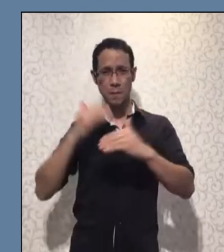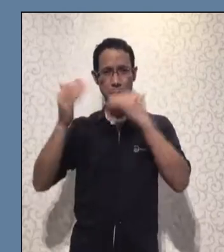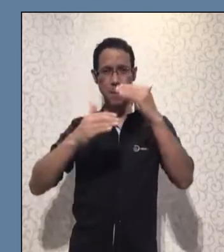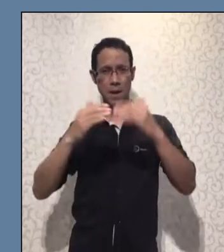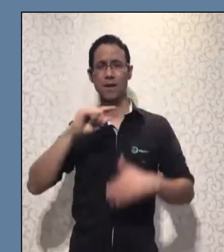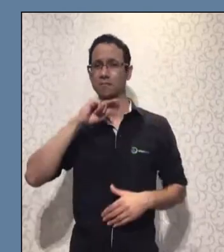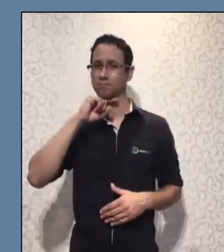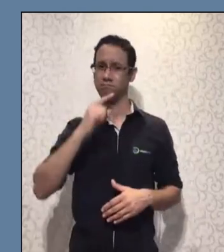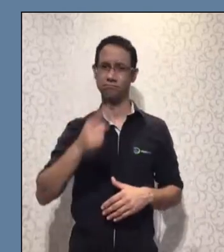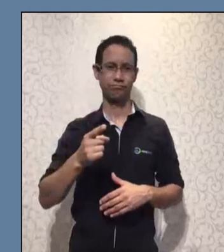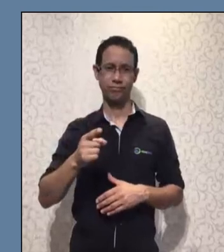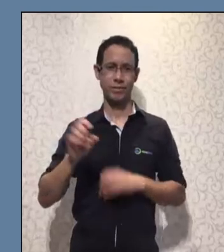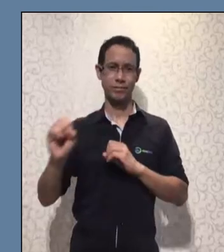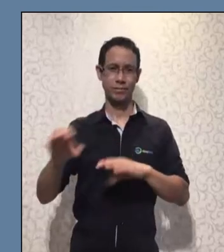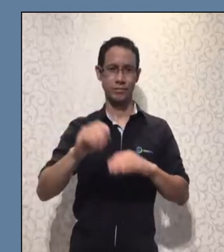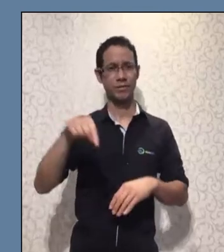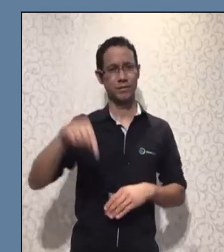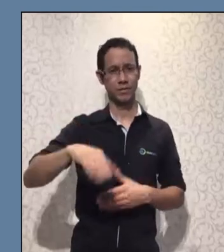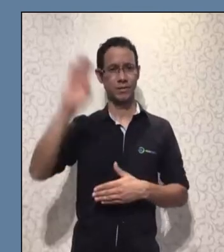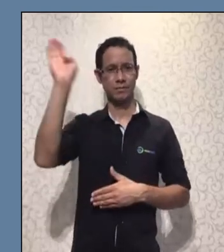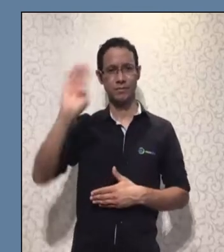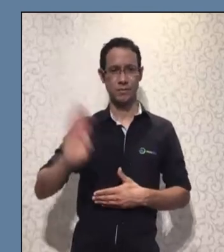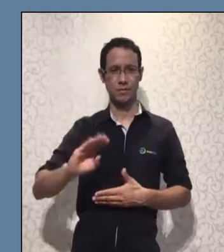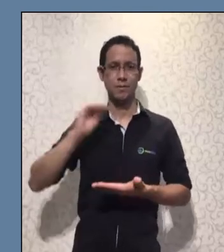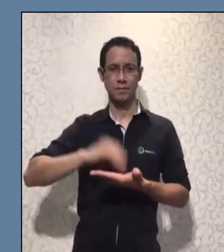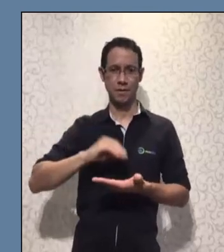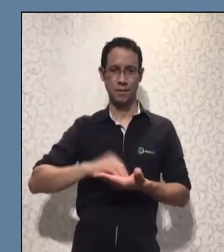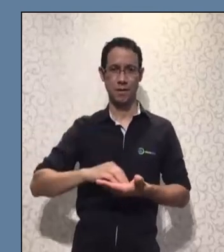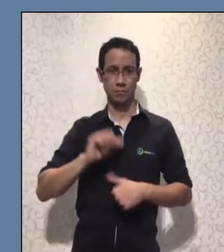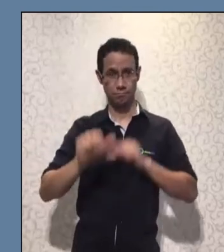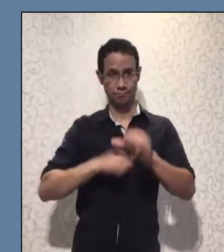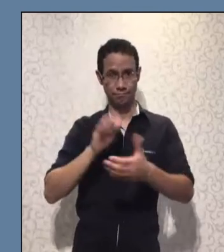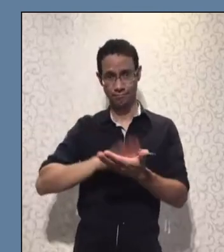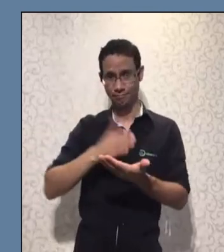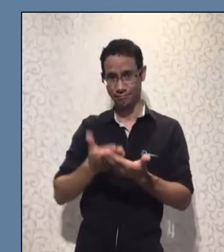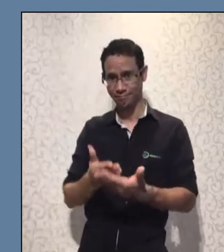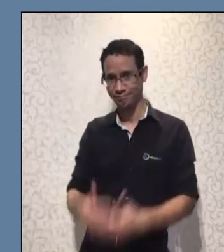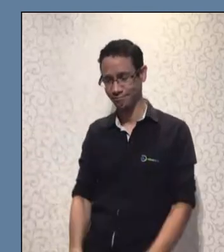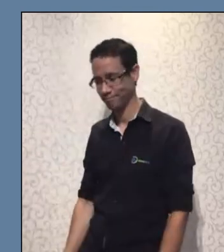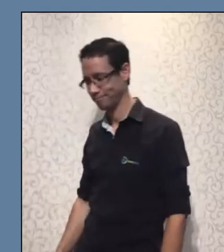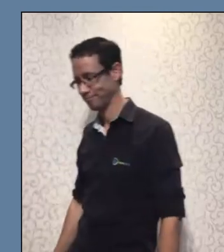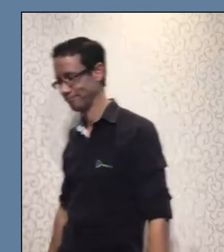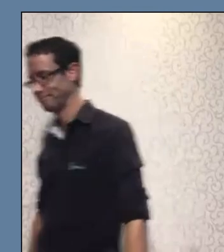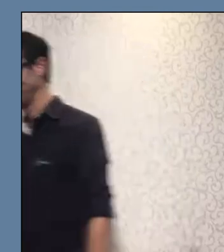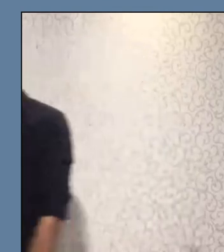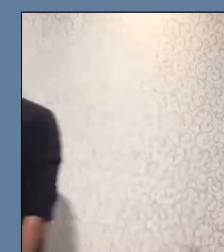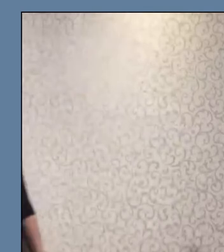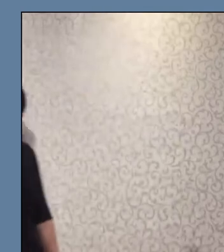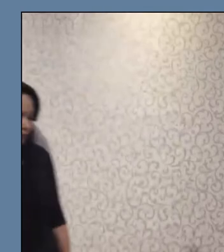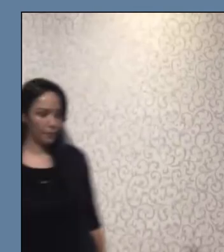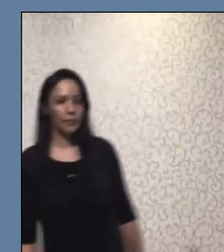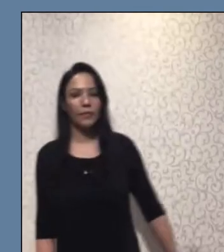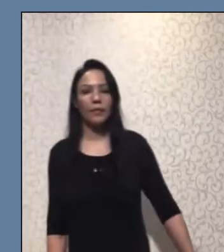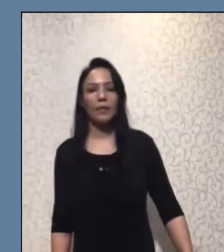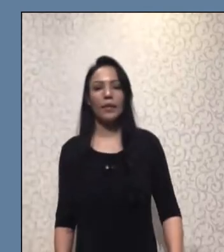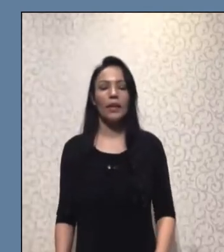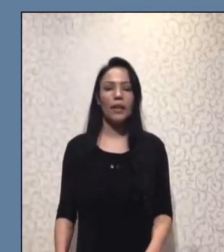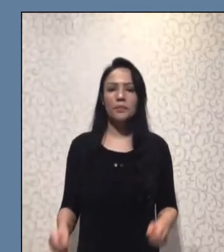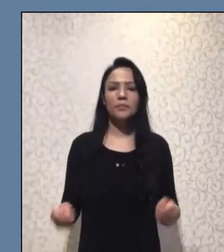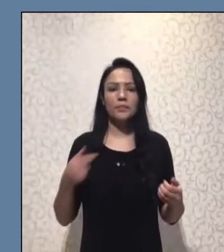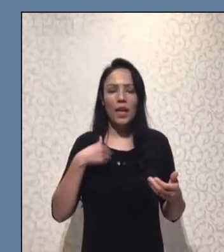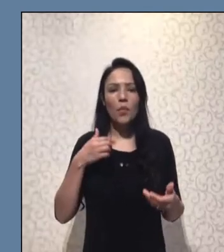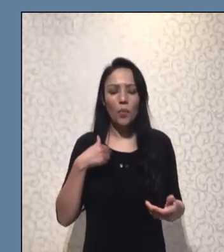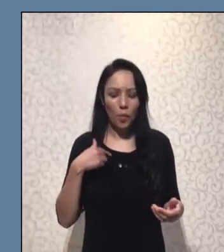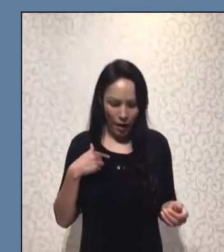educação no Brasil, gente. Entendeu? Eu, para mim, isso é notável. Quer dizer, eu